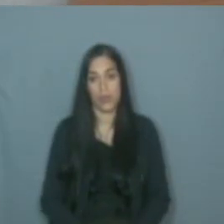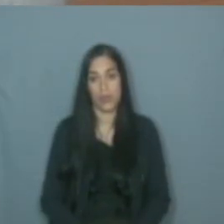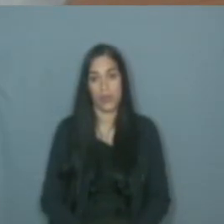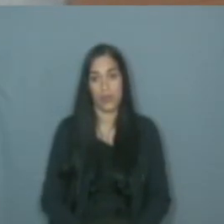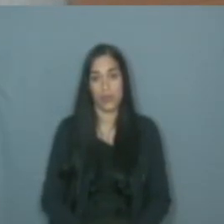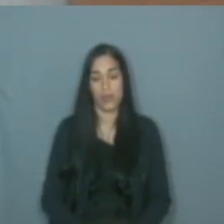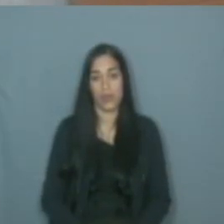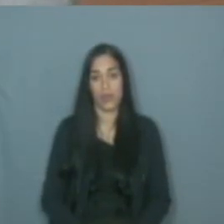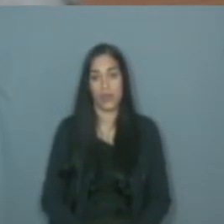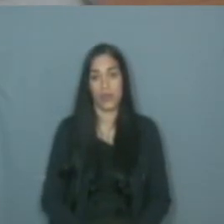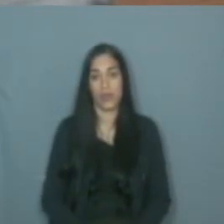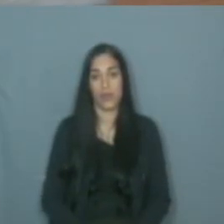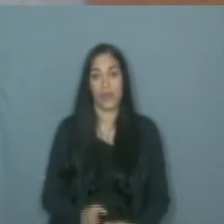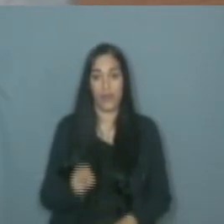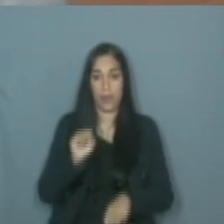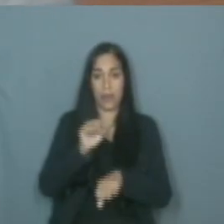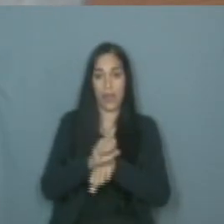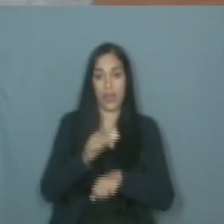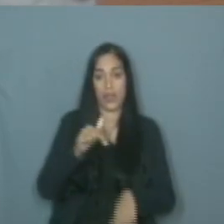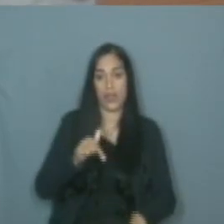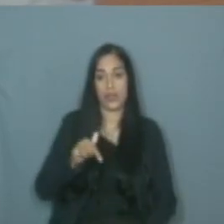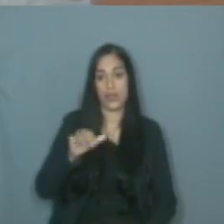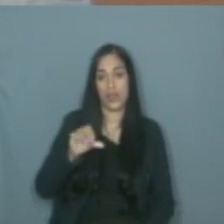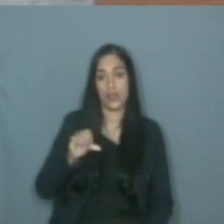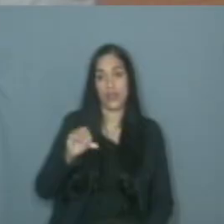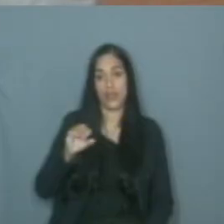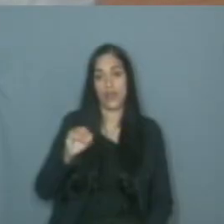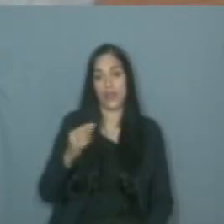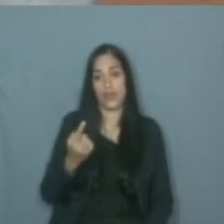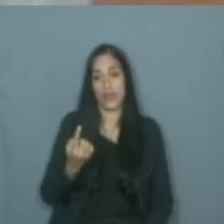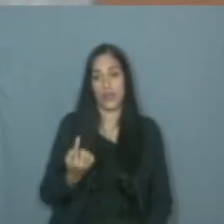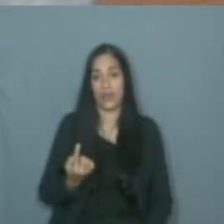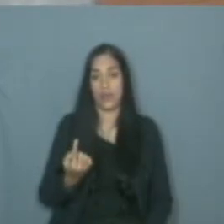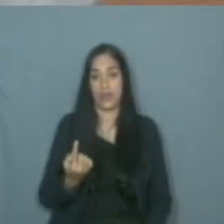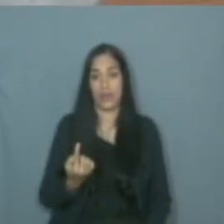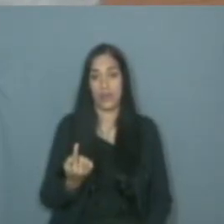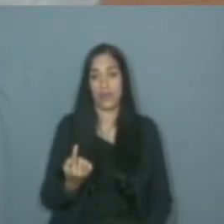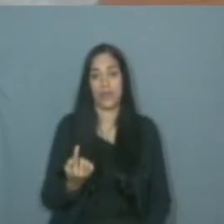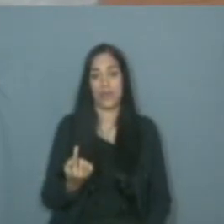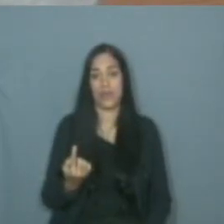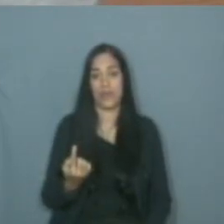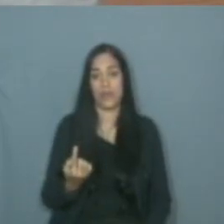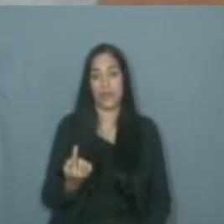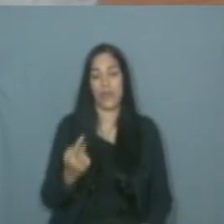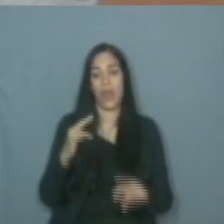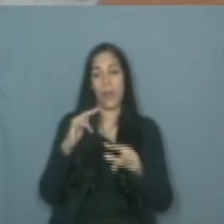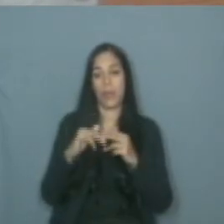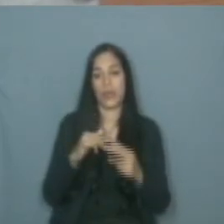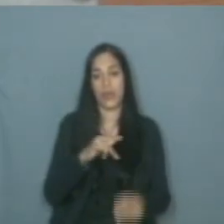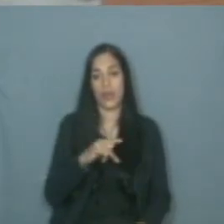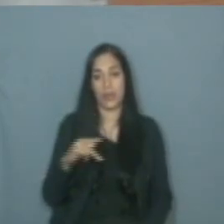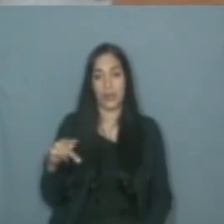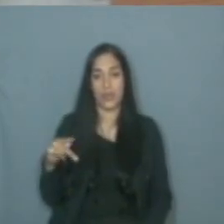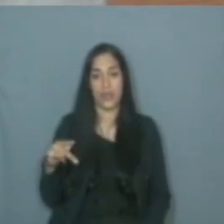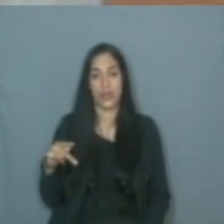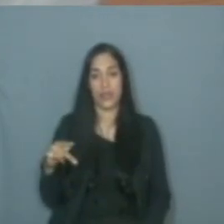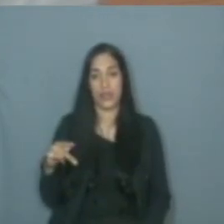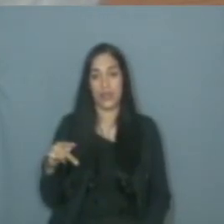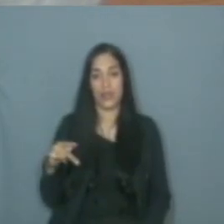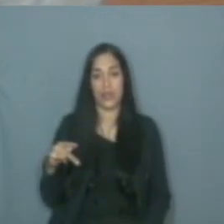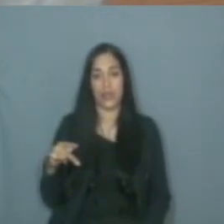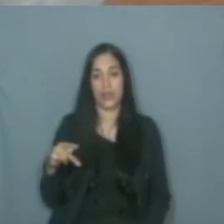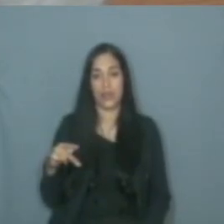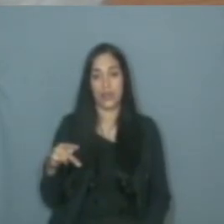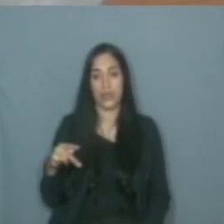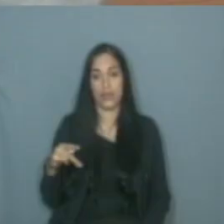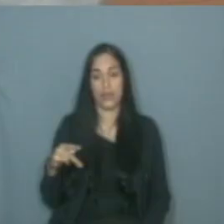E aí eu vou parar no 7901 pelo seguinte, presidente. É absurdo o que eu